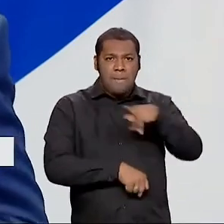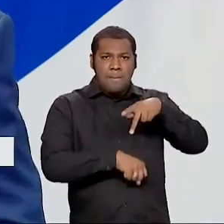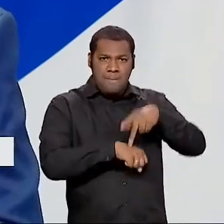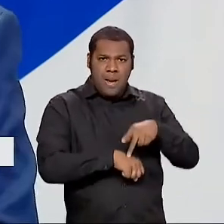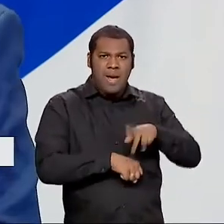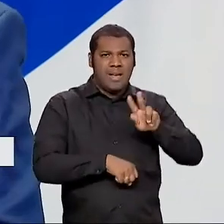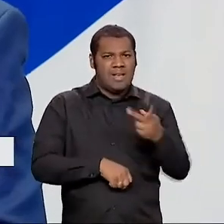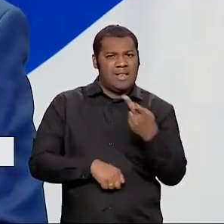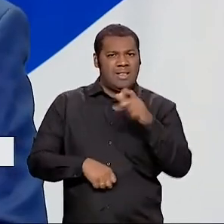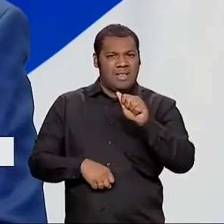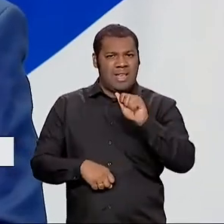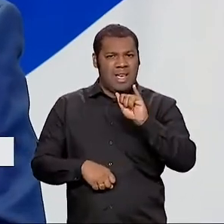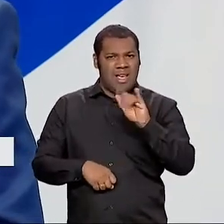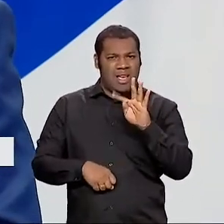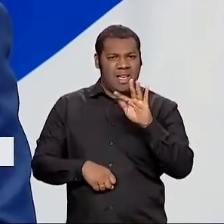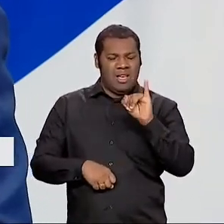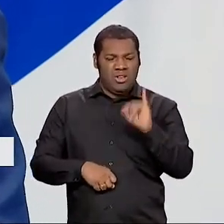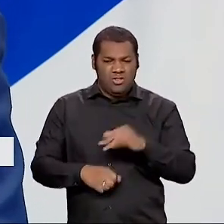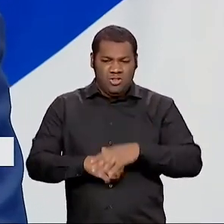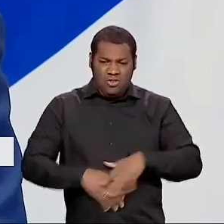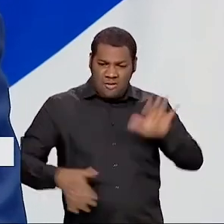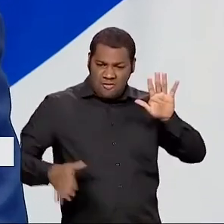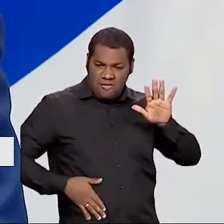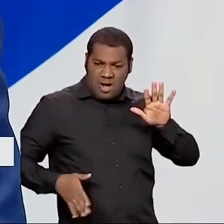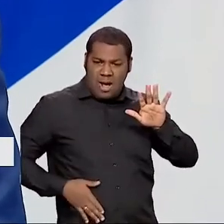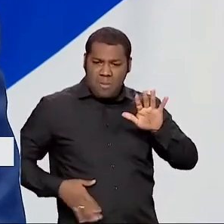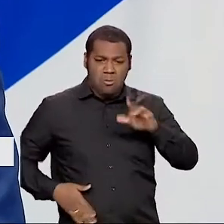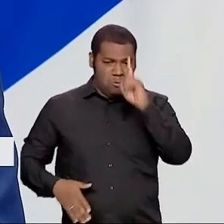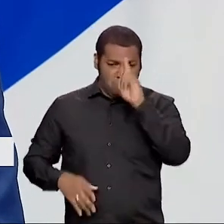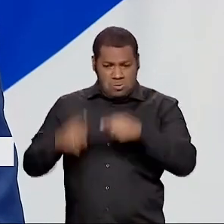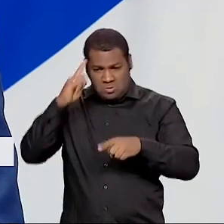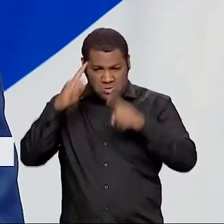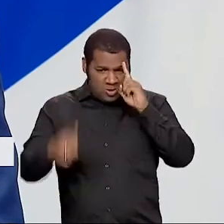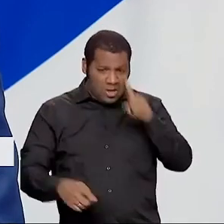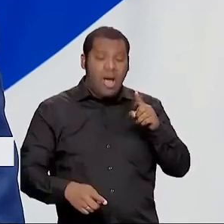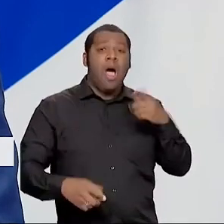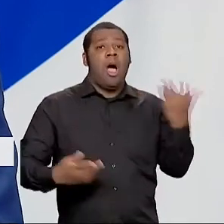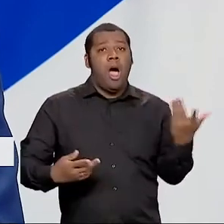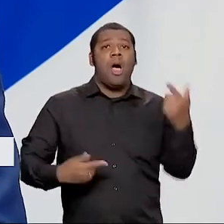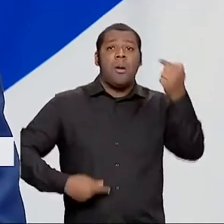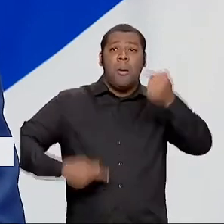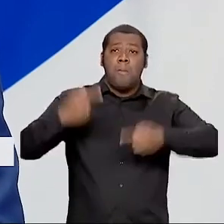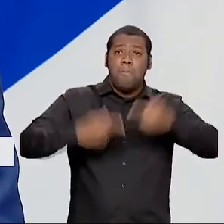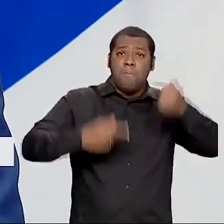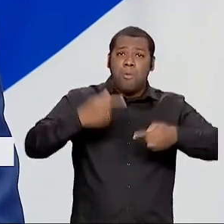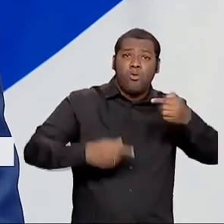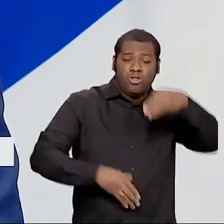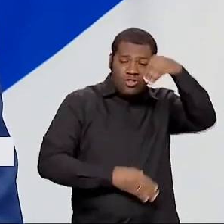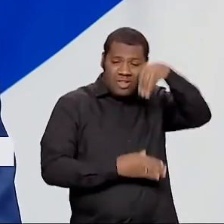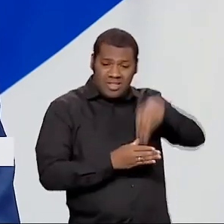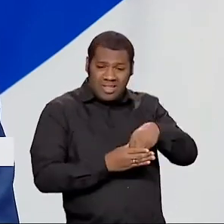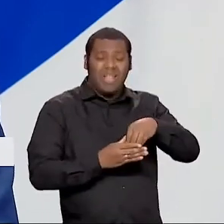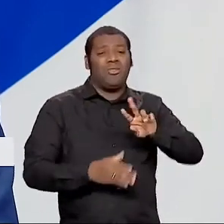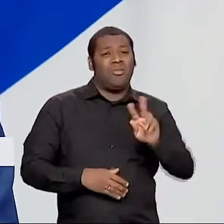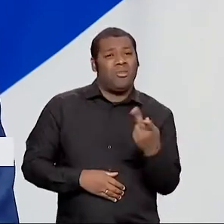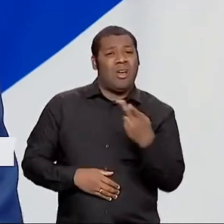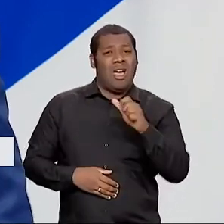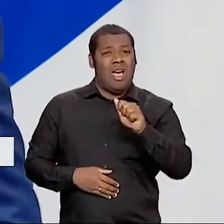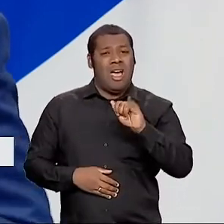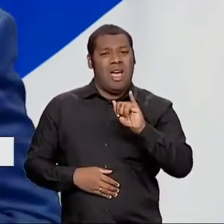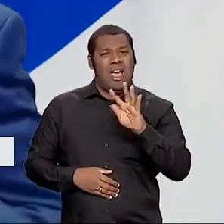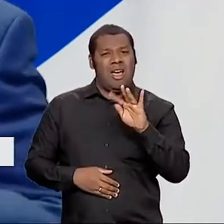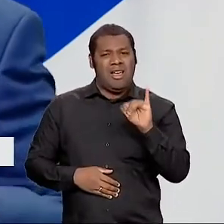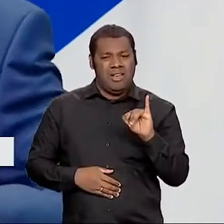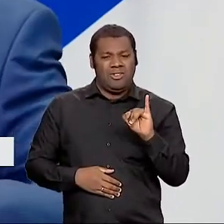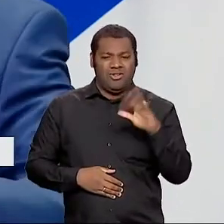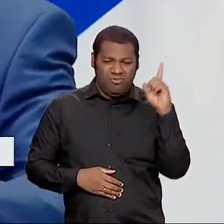conta de alguns bairros, e tem muita dificuldade de se fazer política no Haiti, porque é o enfrentamento direto com as